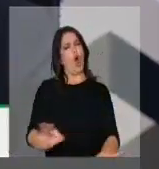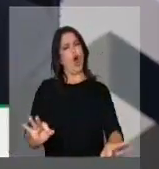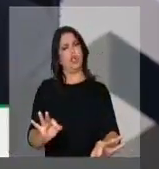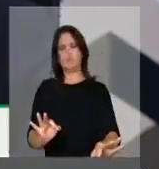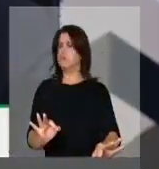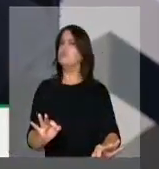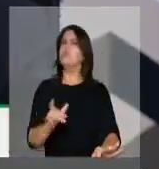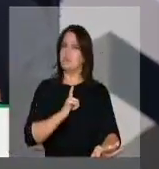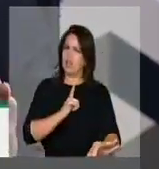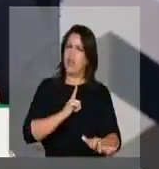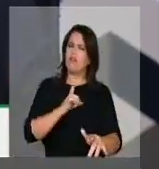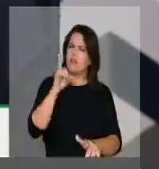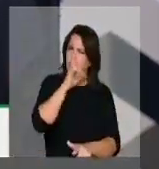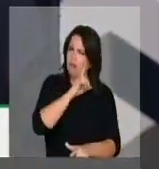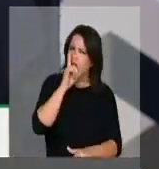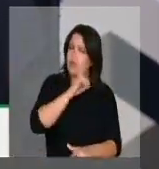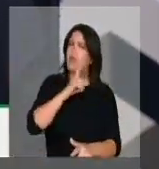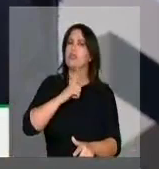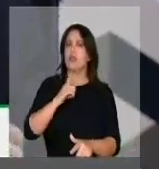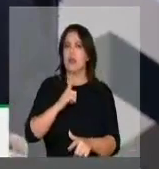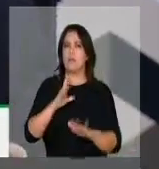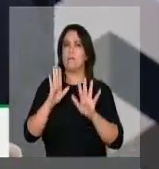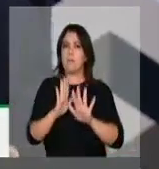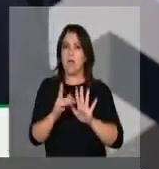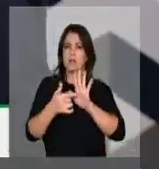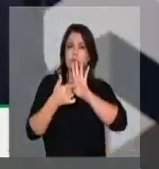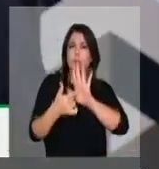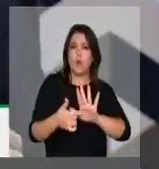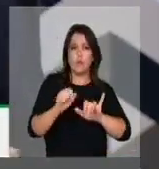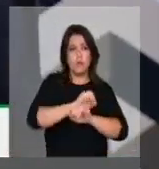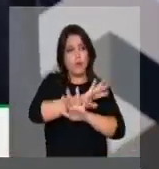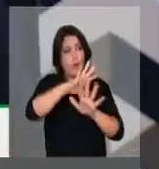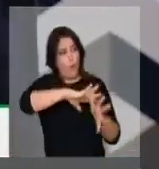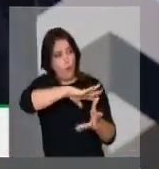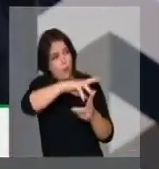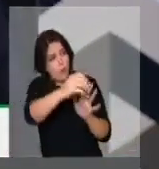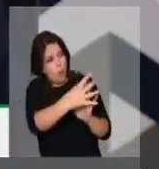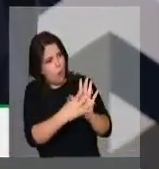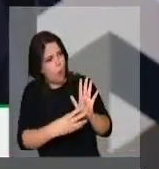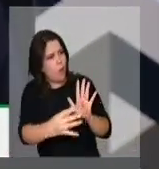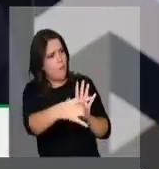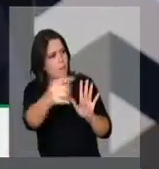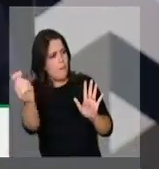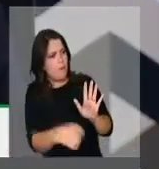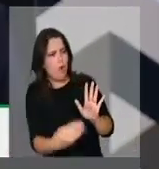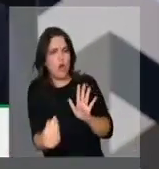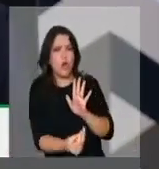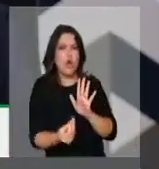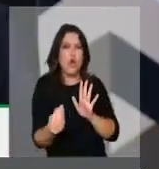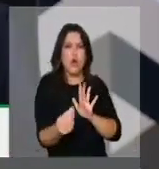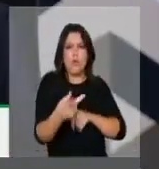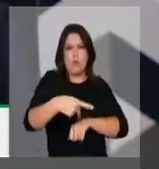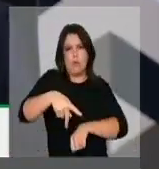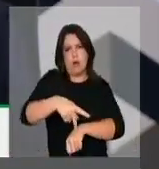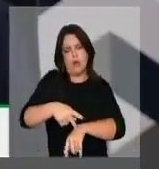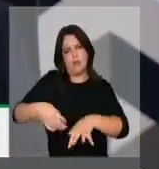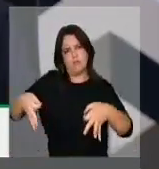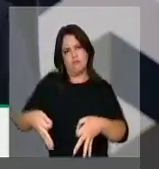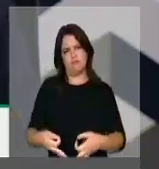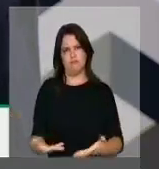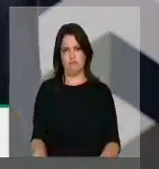sei que não, tem seus problemas, mas, sem dúvida, é um exemplo para a humanidade de como pode funcionar uma